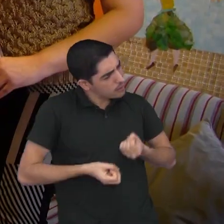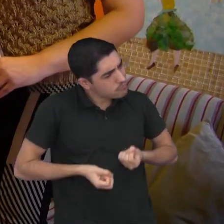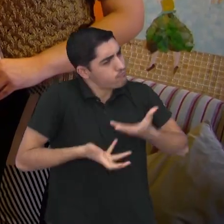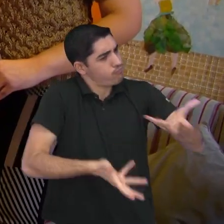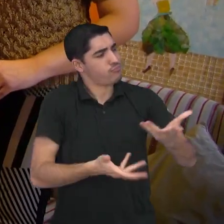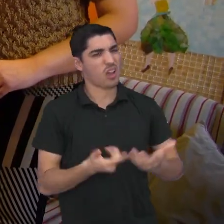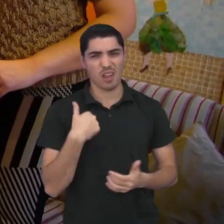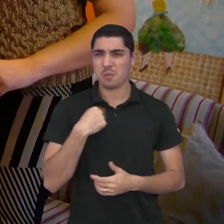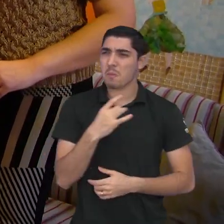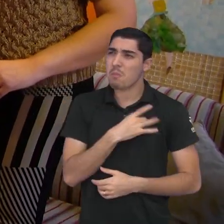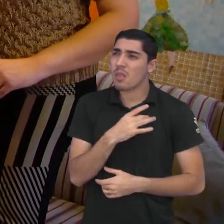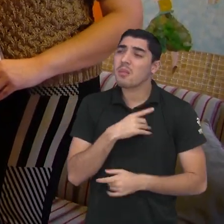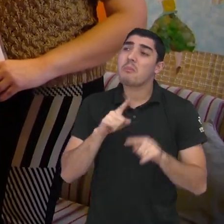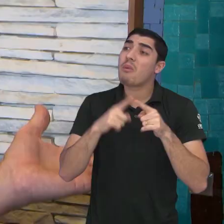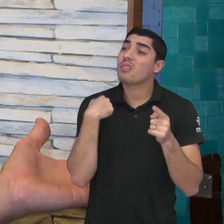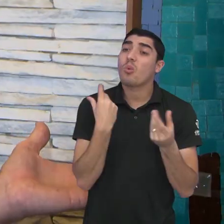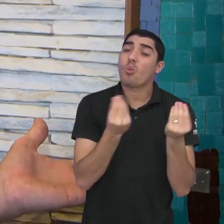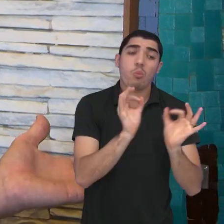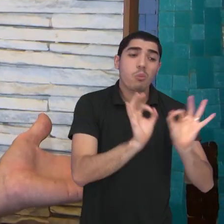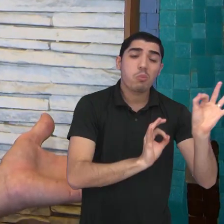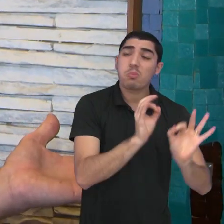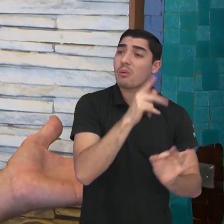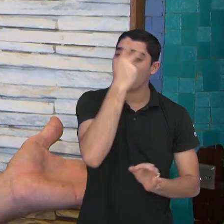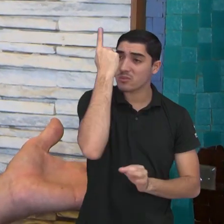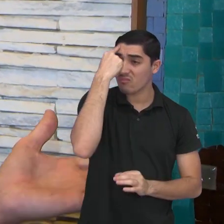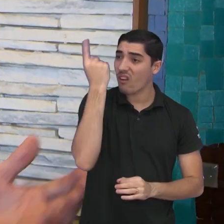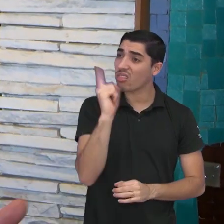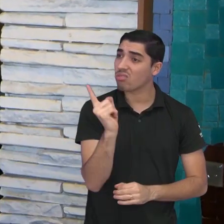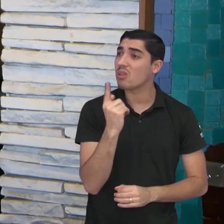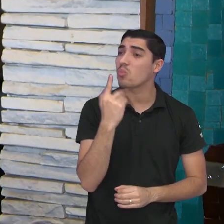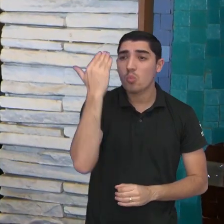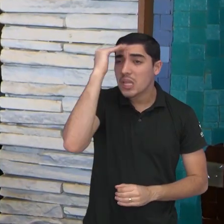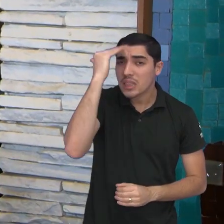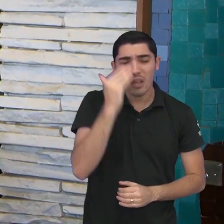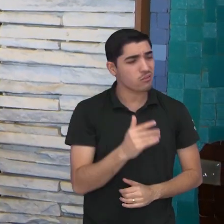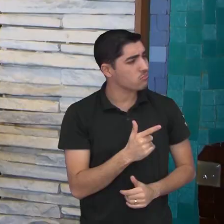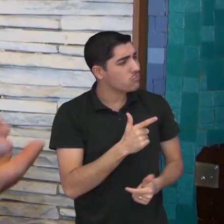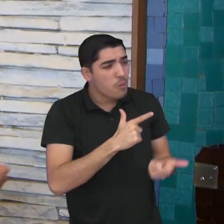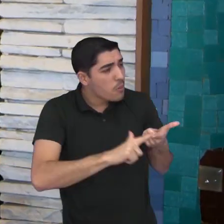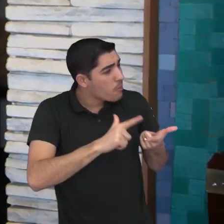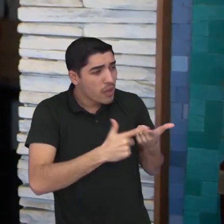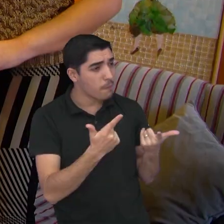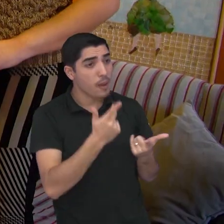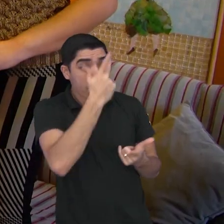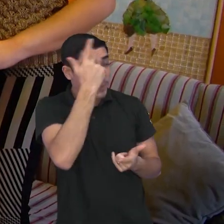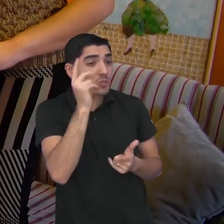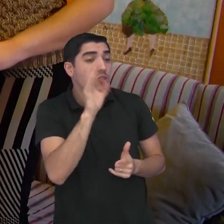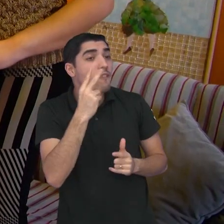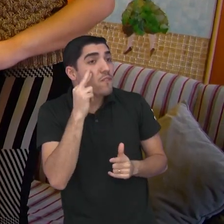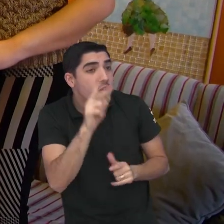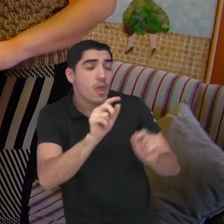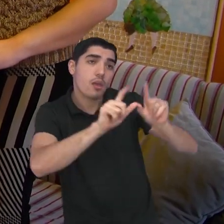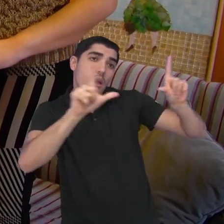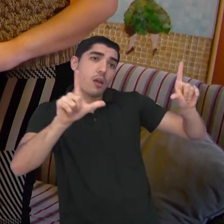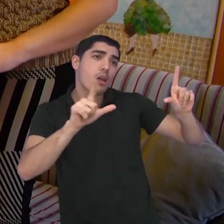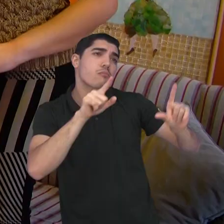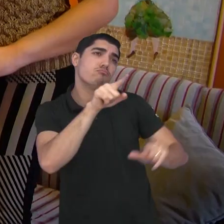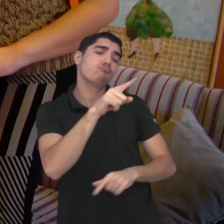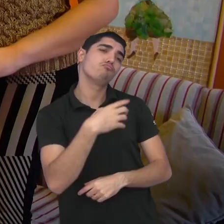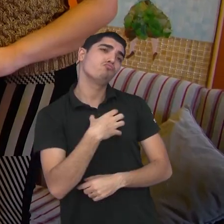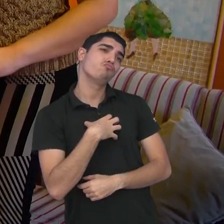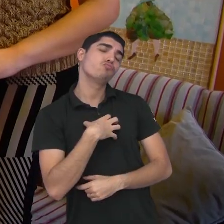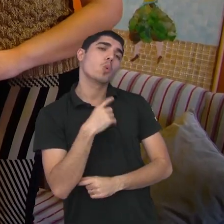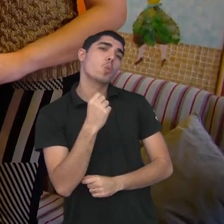fora. E eu tinha medo, porque mas quem que vai entender isso? A pessoa tem que sentir, você tem que olhar, o que é isso para você? Aí